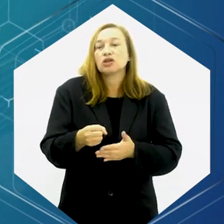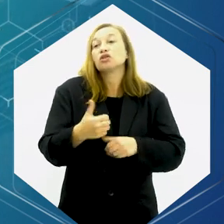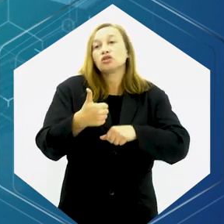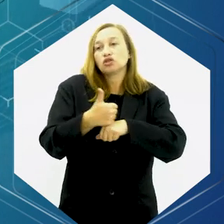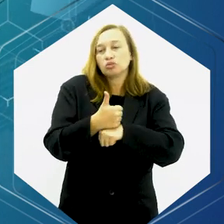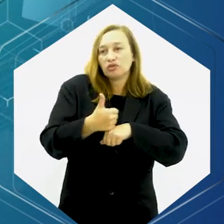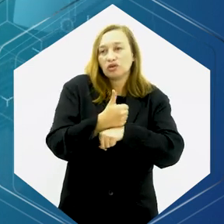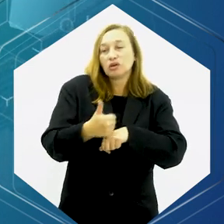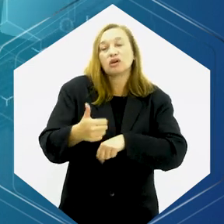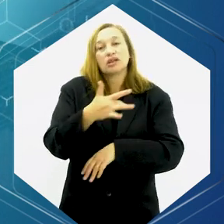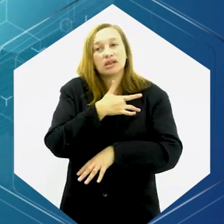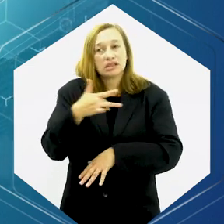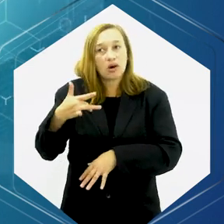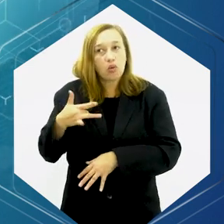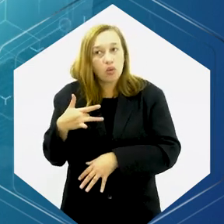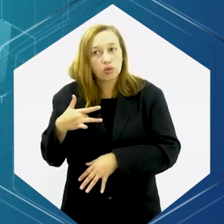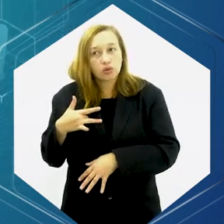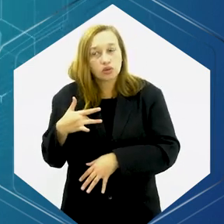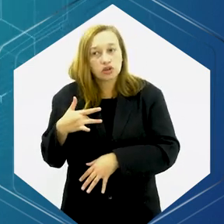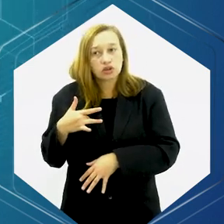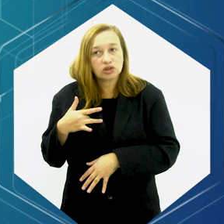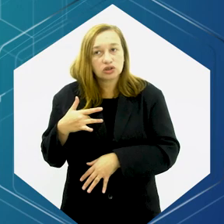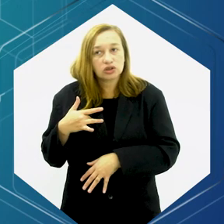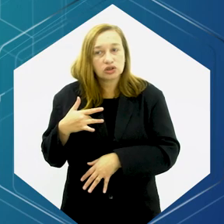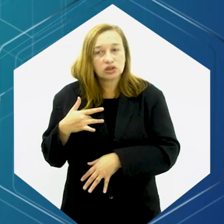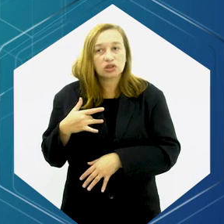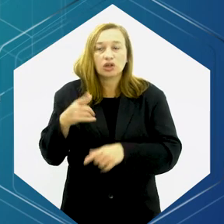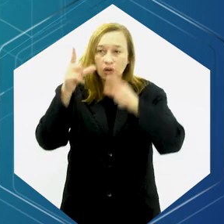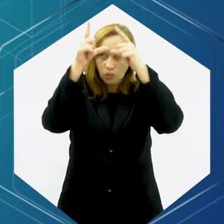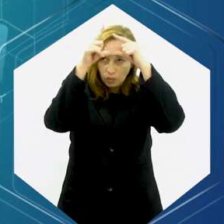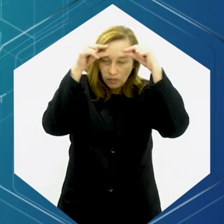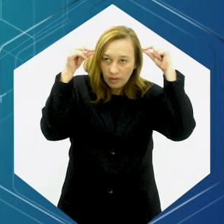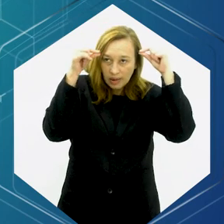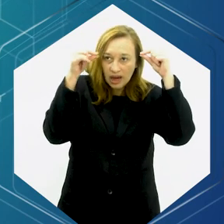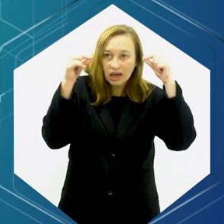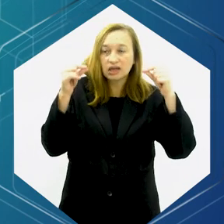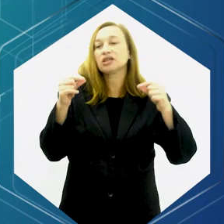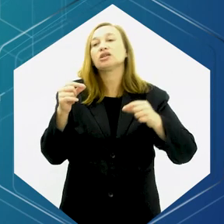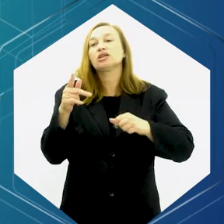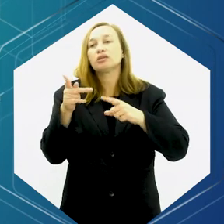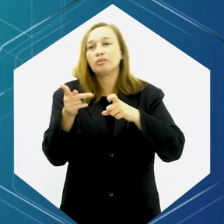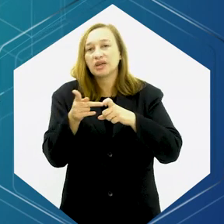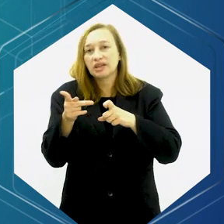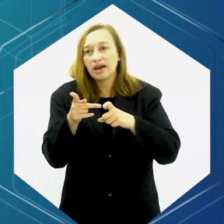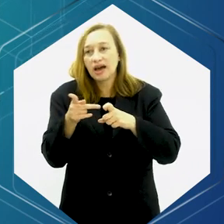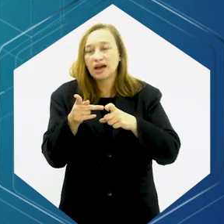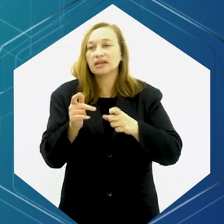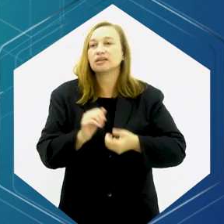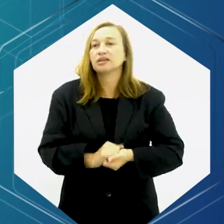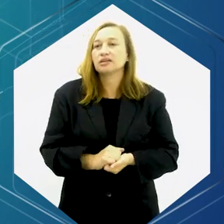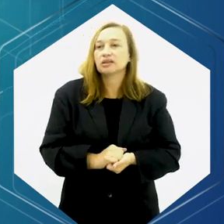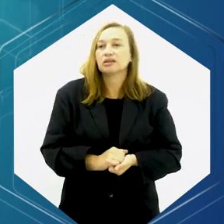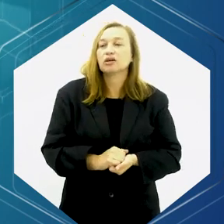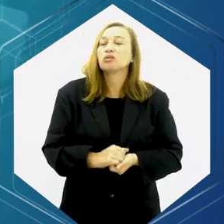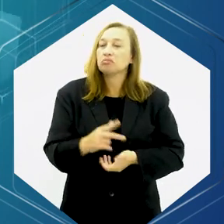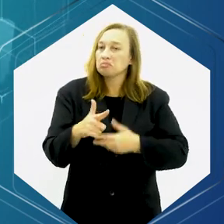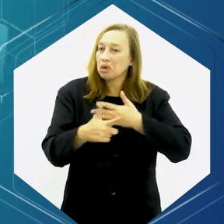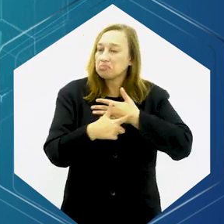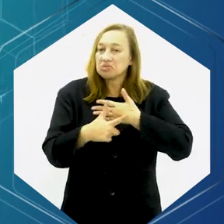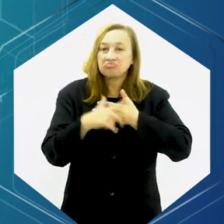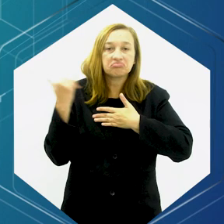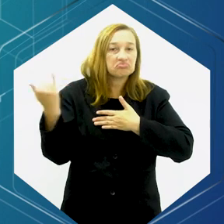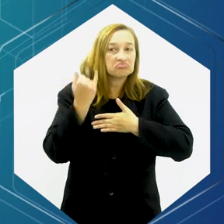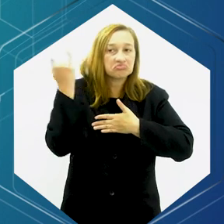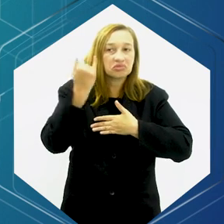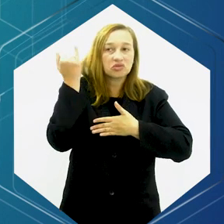né e e os profissionais da saúde né como os profissionais da enfermagem os pediatras